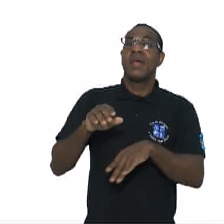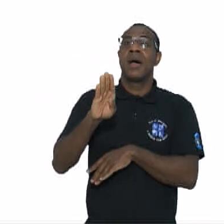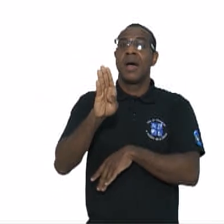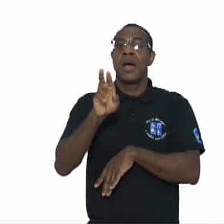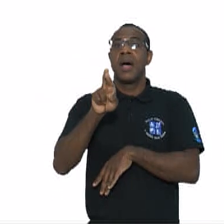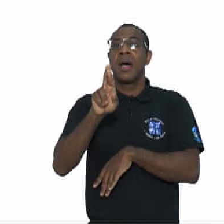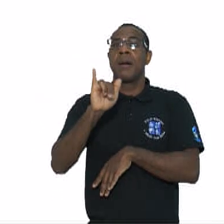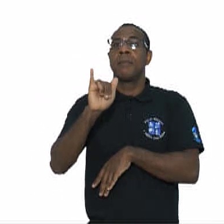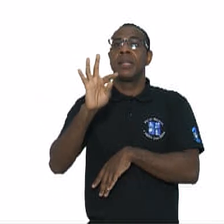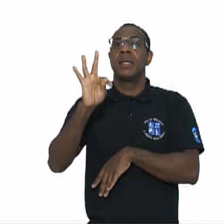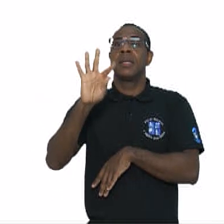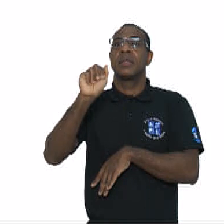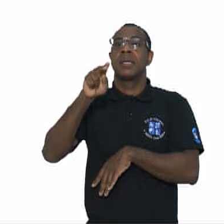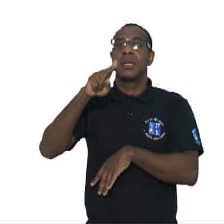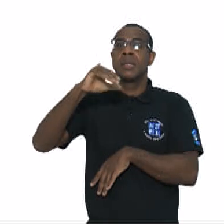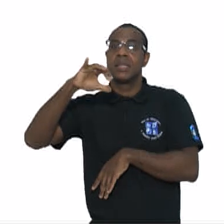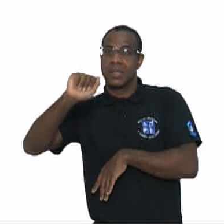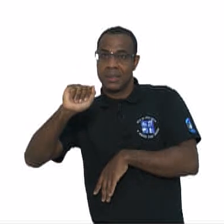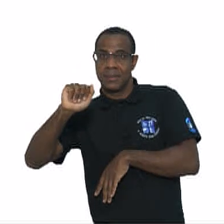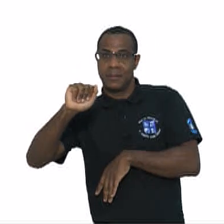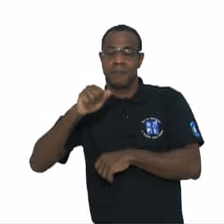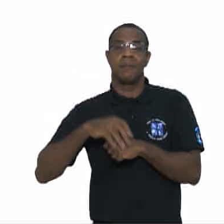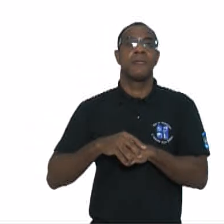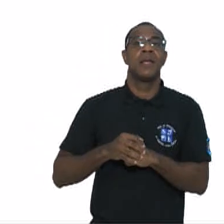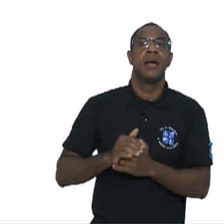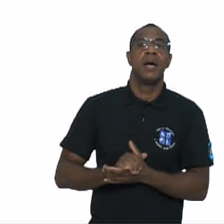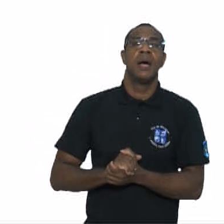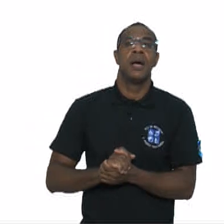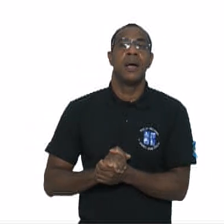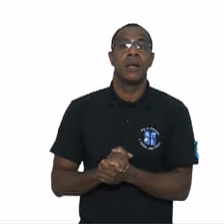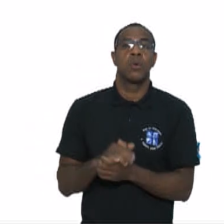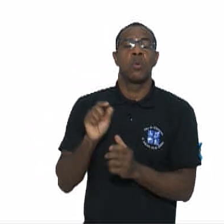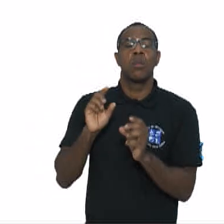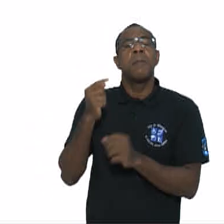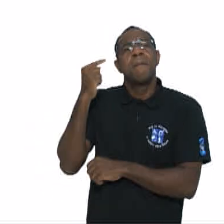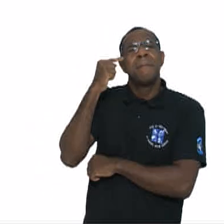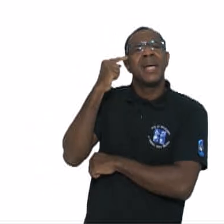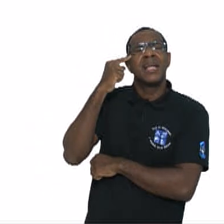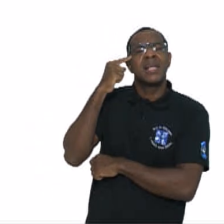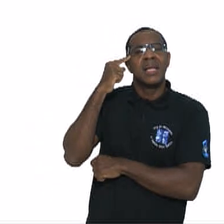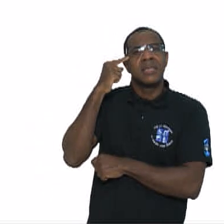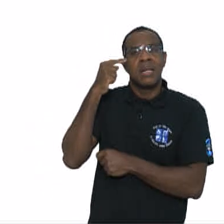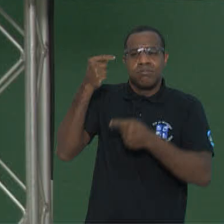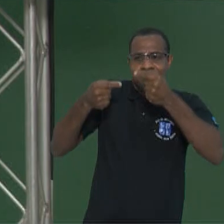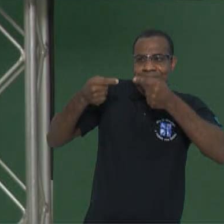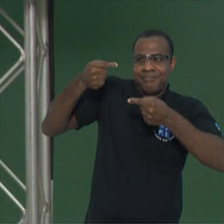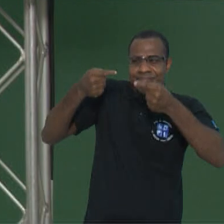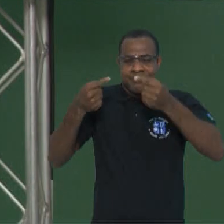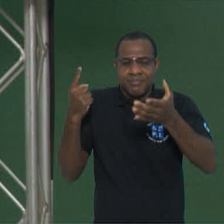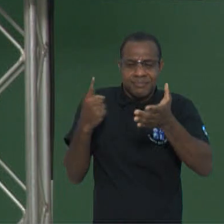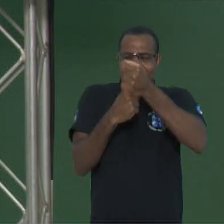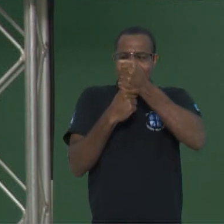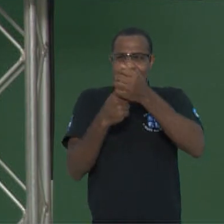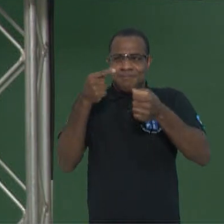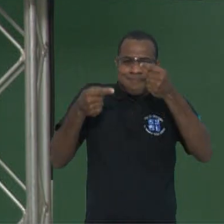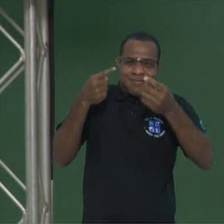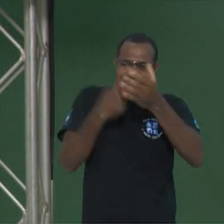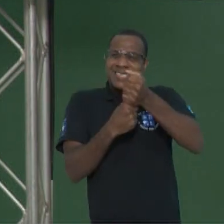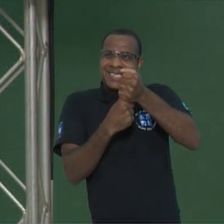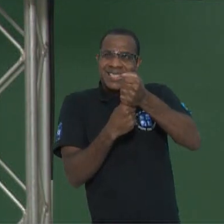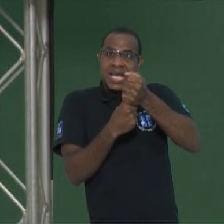como administra muitas regiões do globo. Então, quando eu penso nessa dominação, a Inglaterra foi um dos